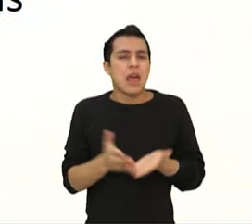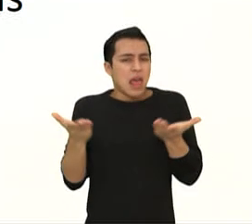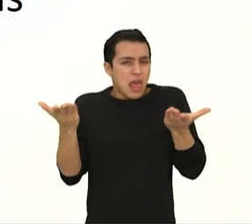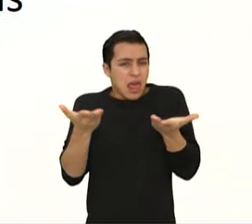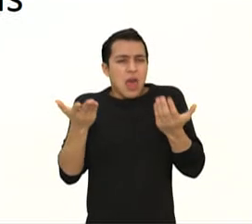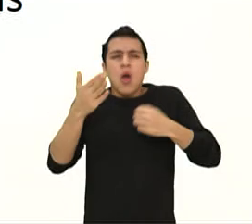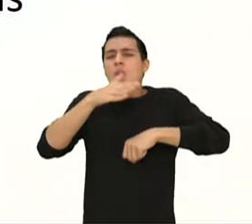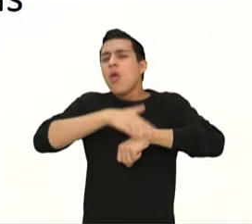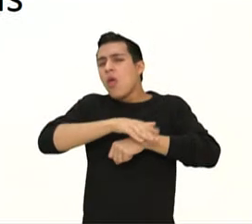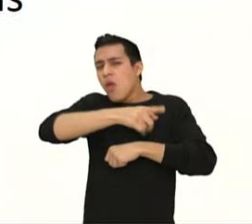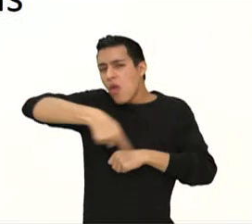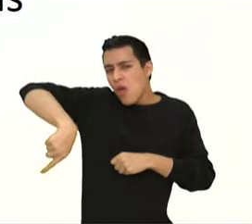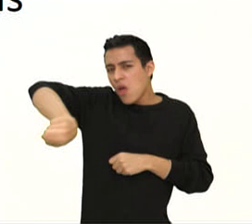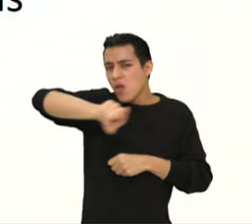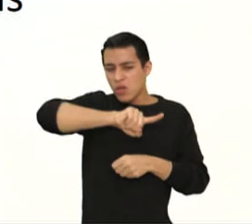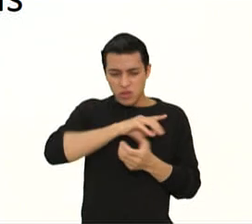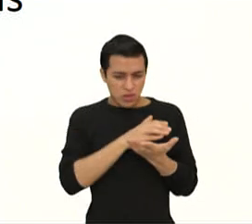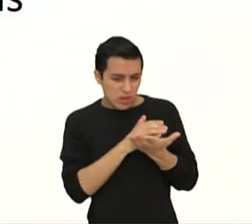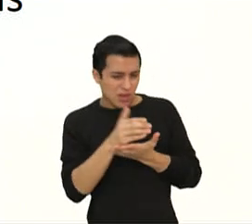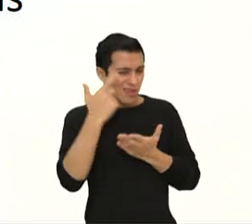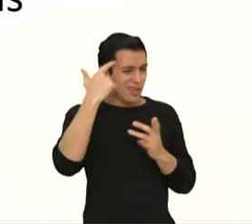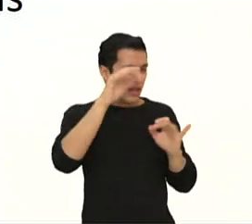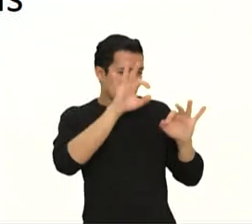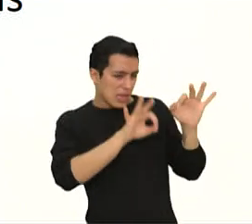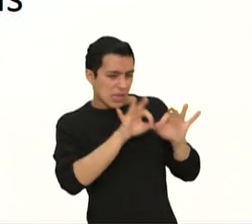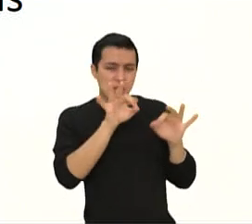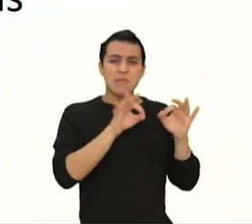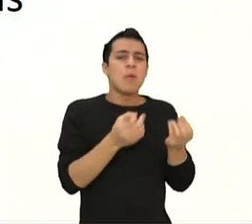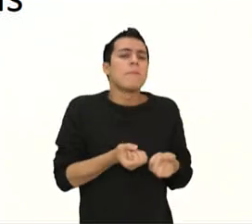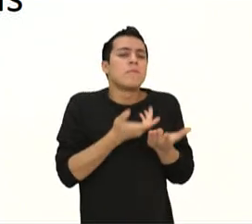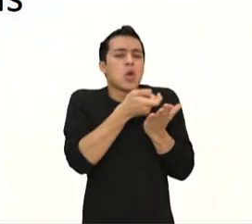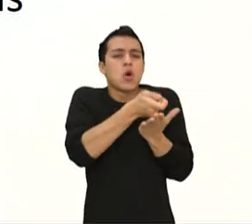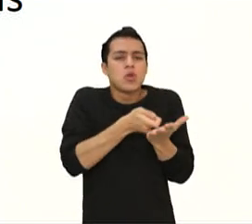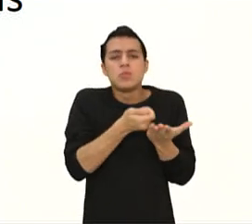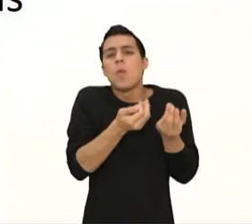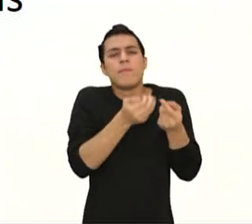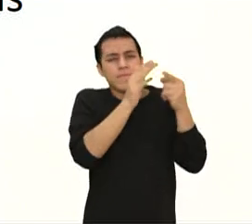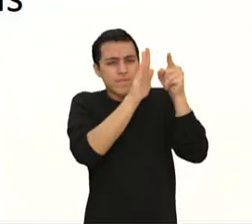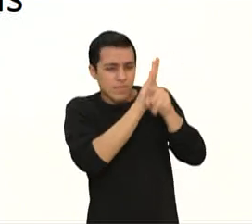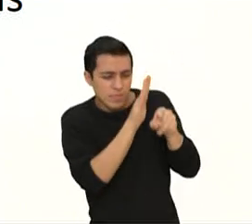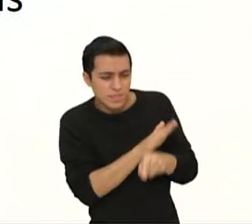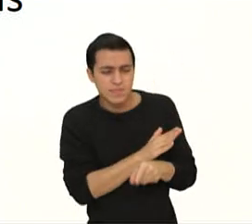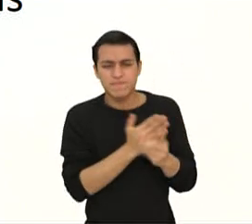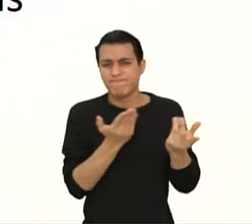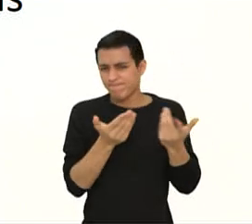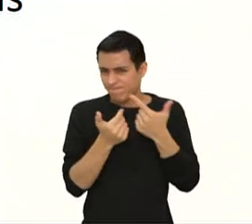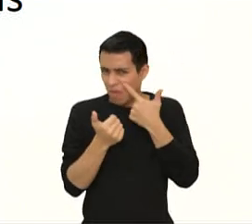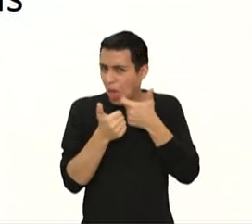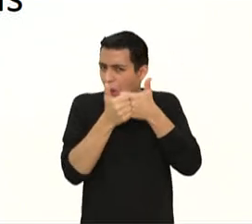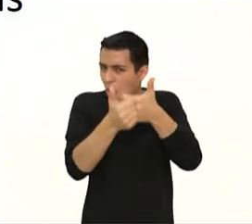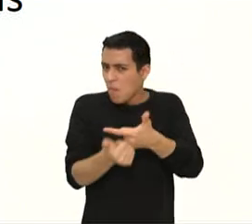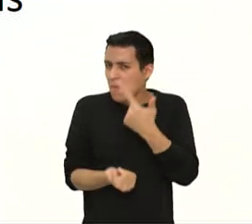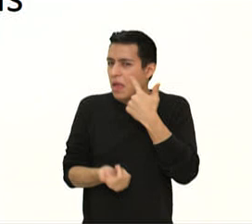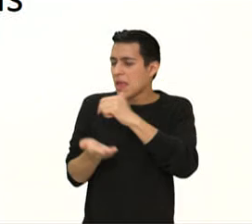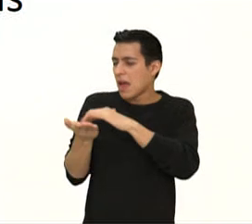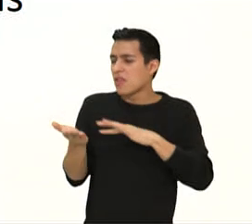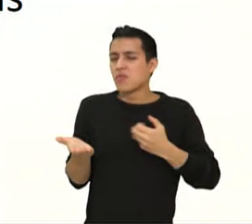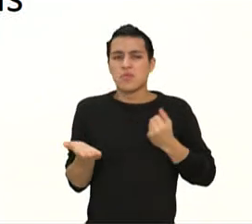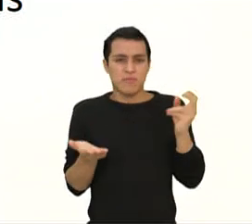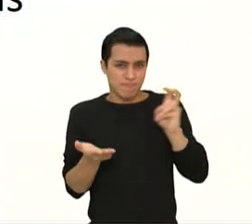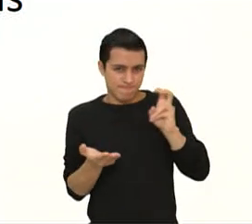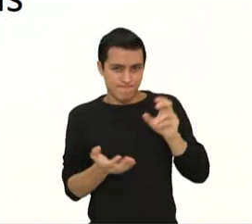Chegamos no momento que vamos começar a planejar a produção de uma enquete. Acompanhe comigo o exercício número